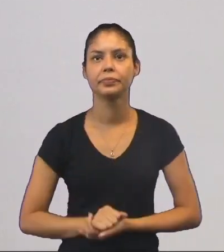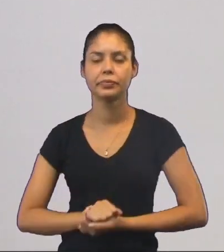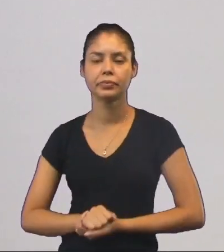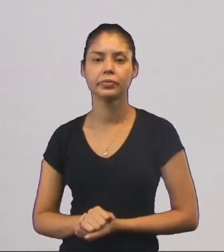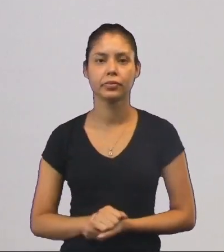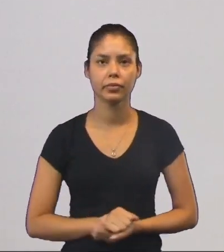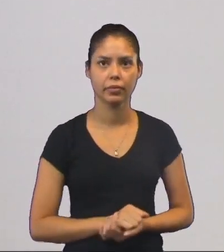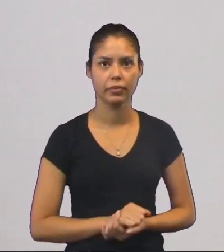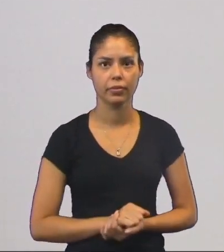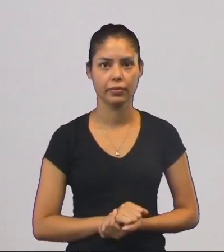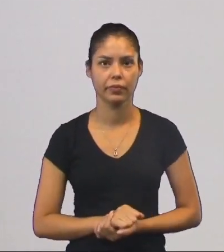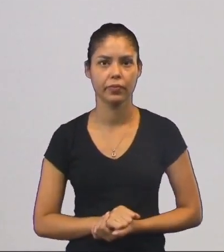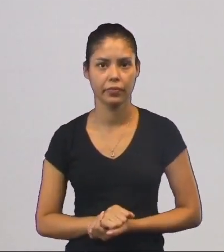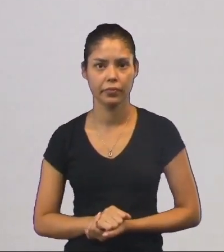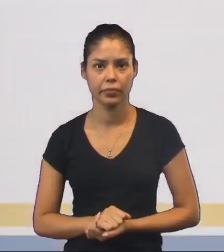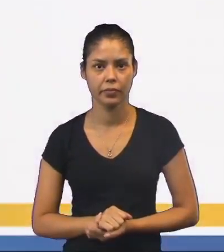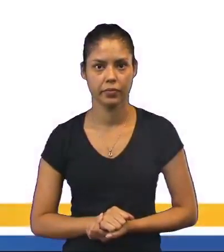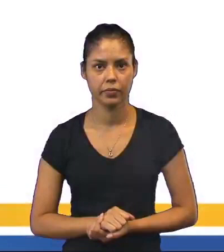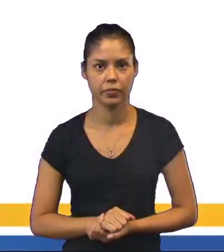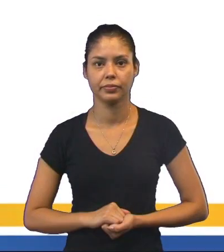dar continuidade.